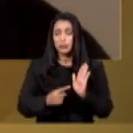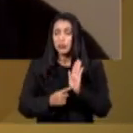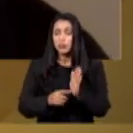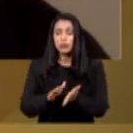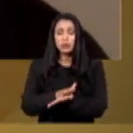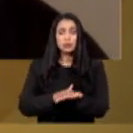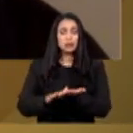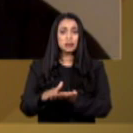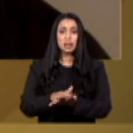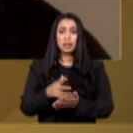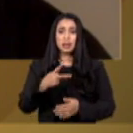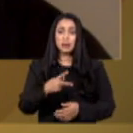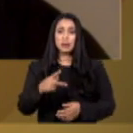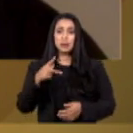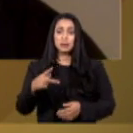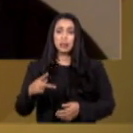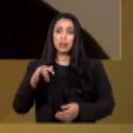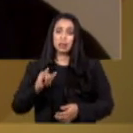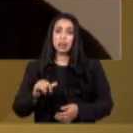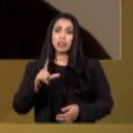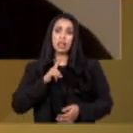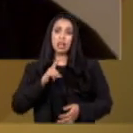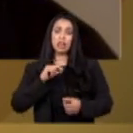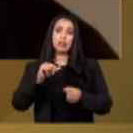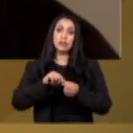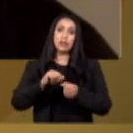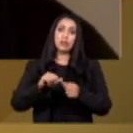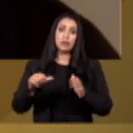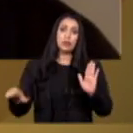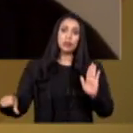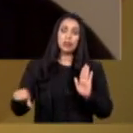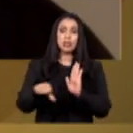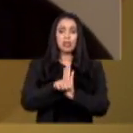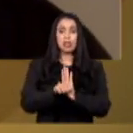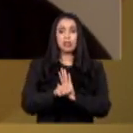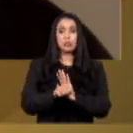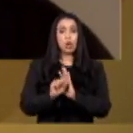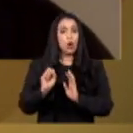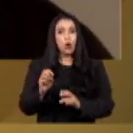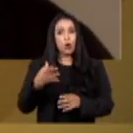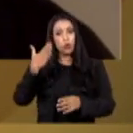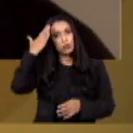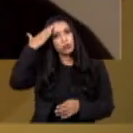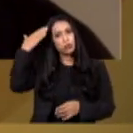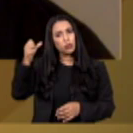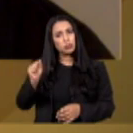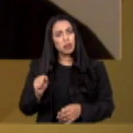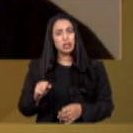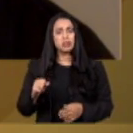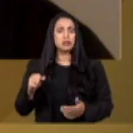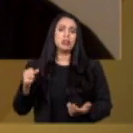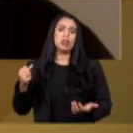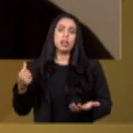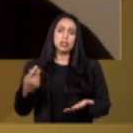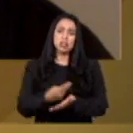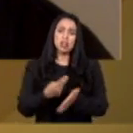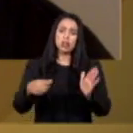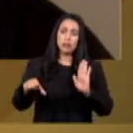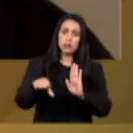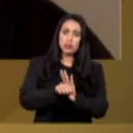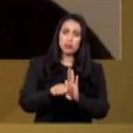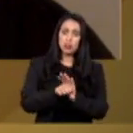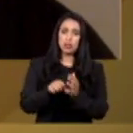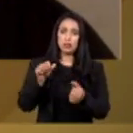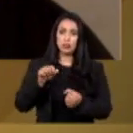executivos repente a prática de um pouco nem que tivesse aumento ciência os episódios de praticar